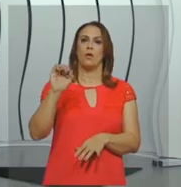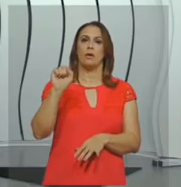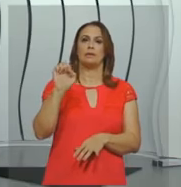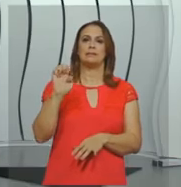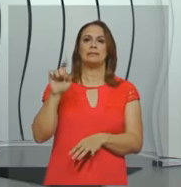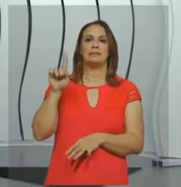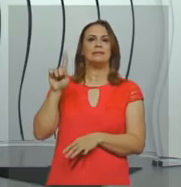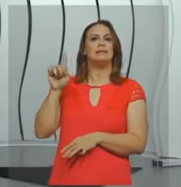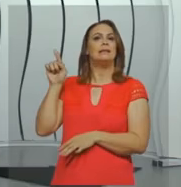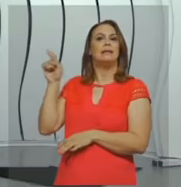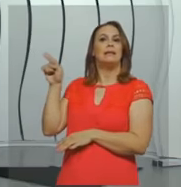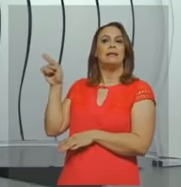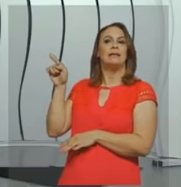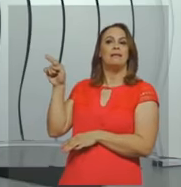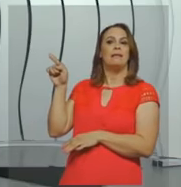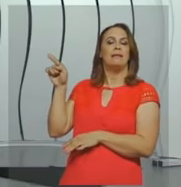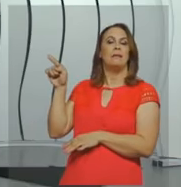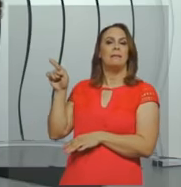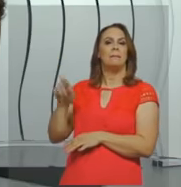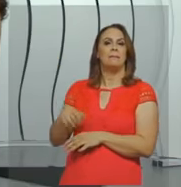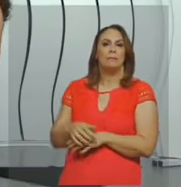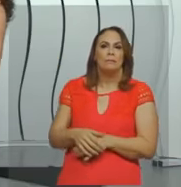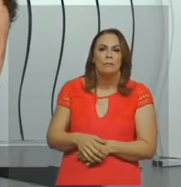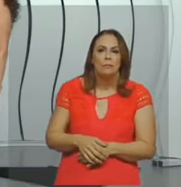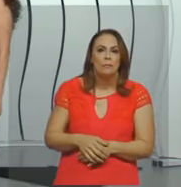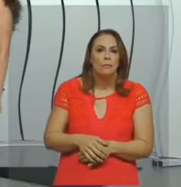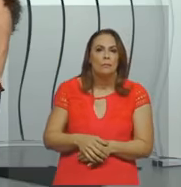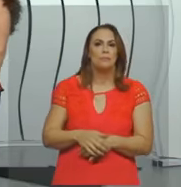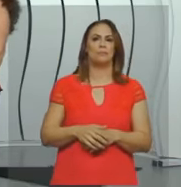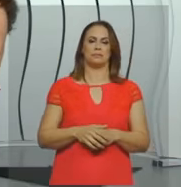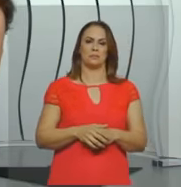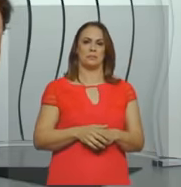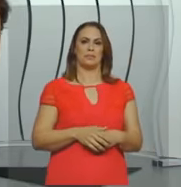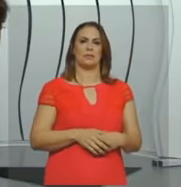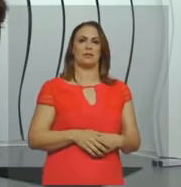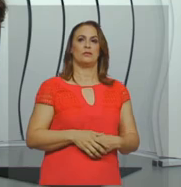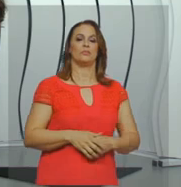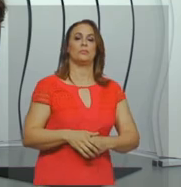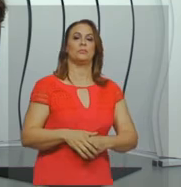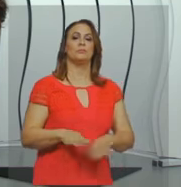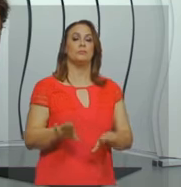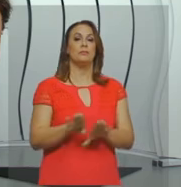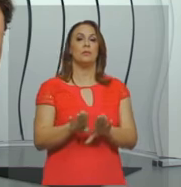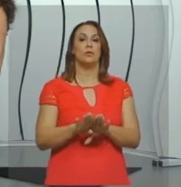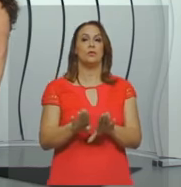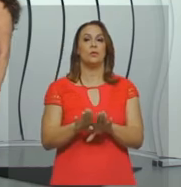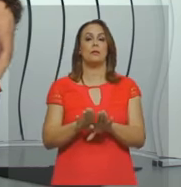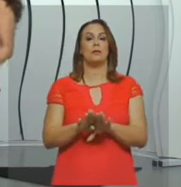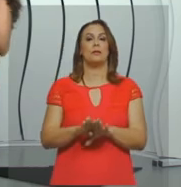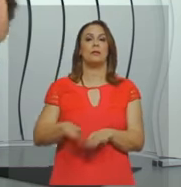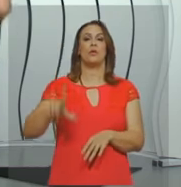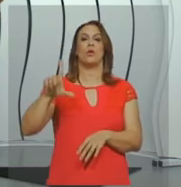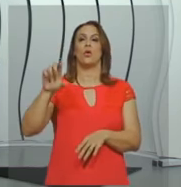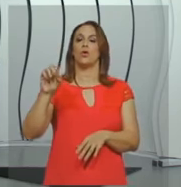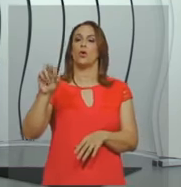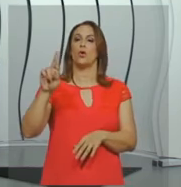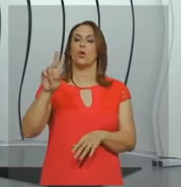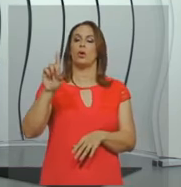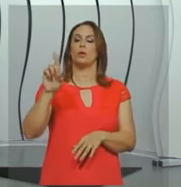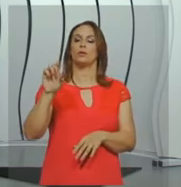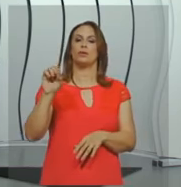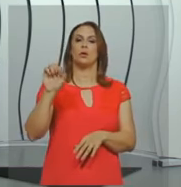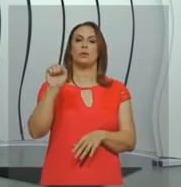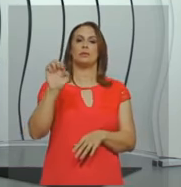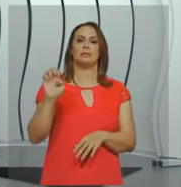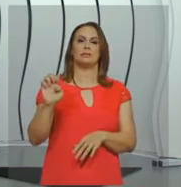para frente, né? O corcunda tinha então aí uma cifose. E temos aqui uma lordose cervical, quando você faz o